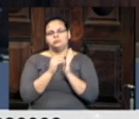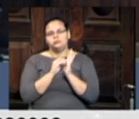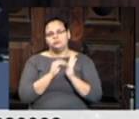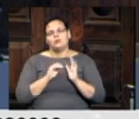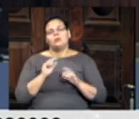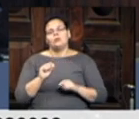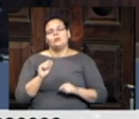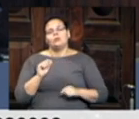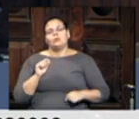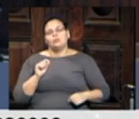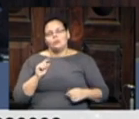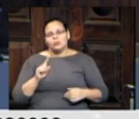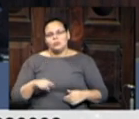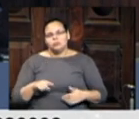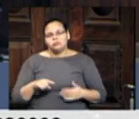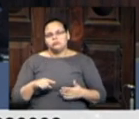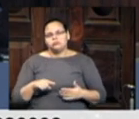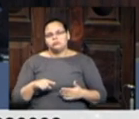adormecendo